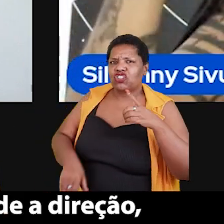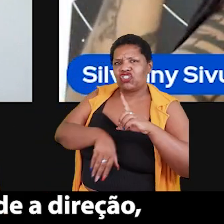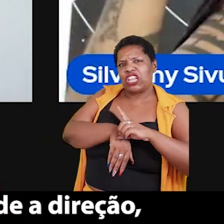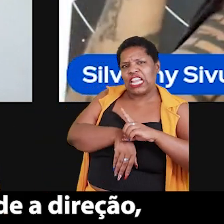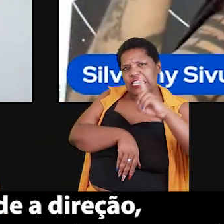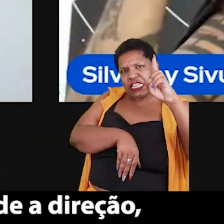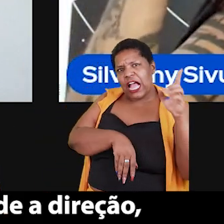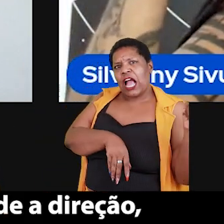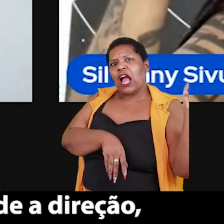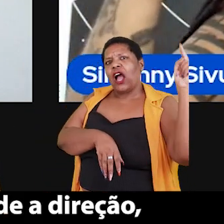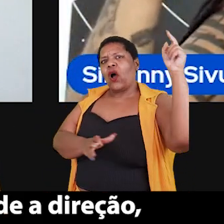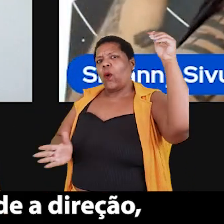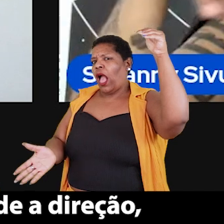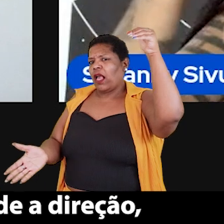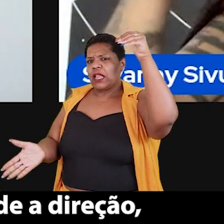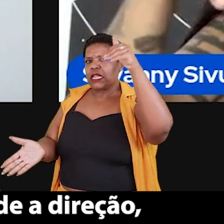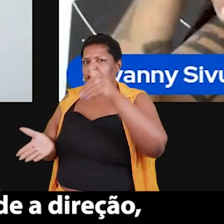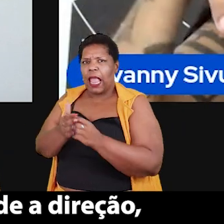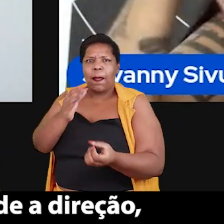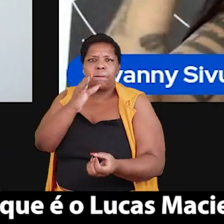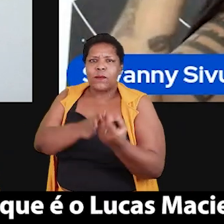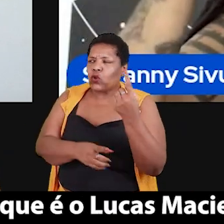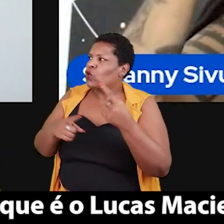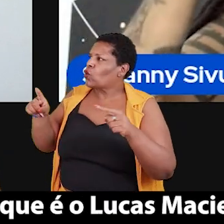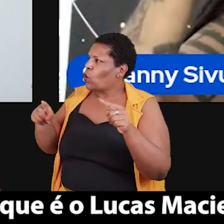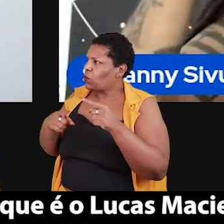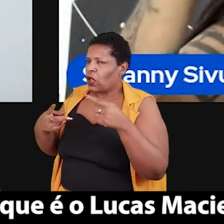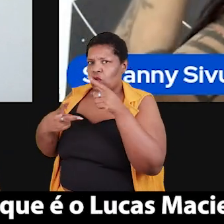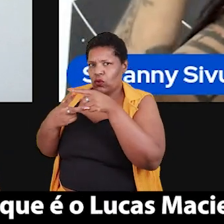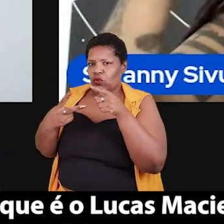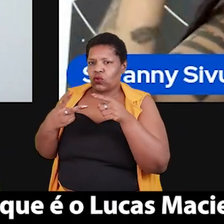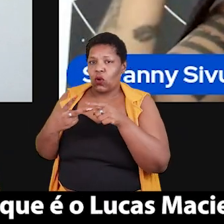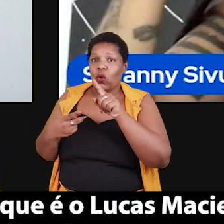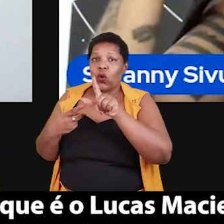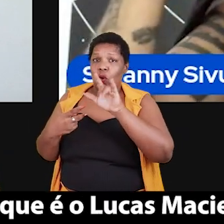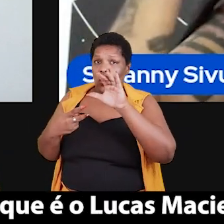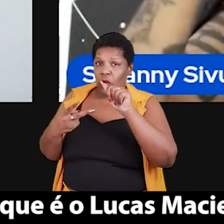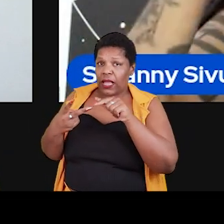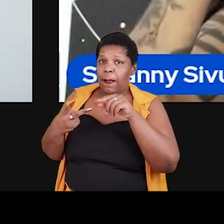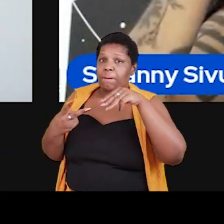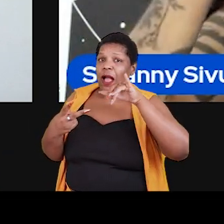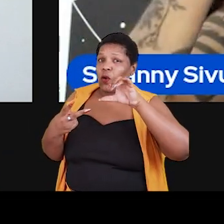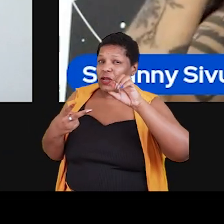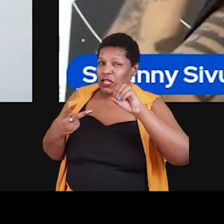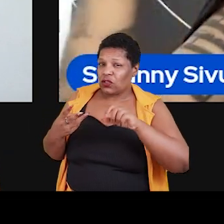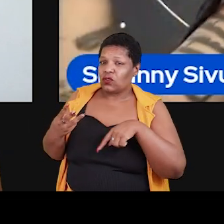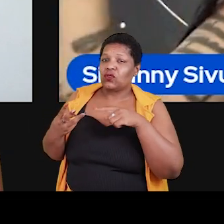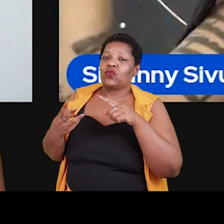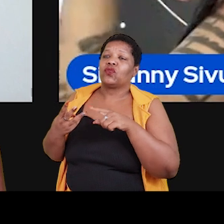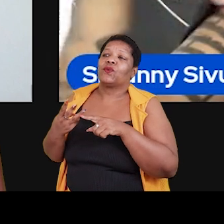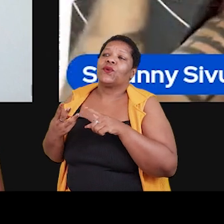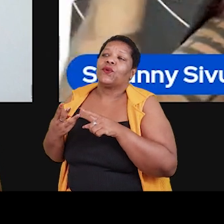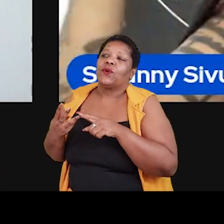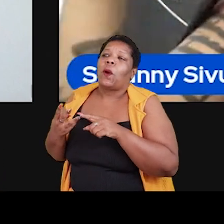direção, partindo para os produtores musicais, que são 2, que é o Lucas Maciel e o Maurício,